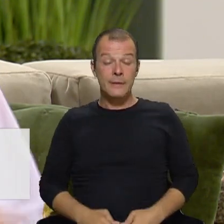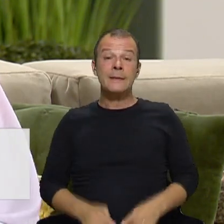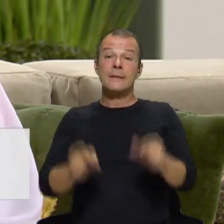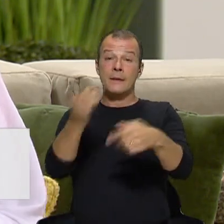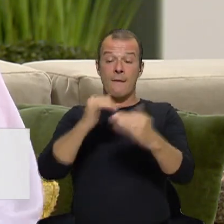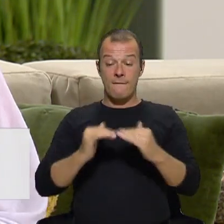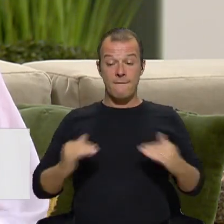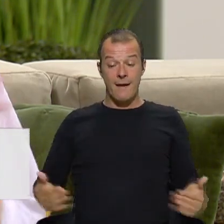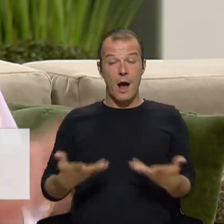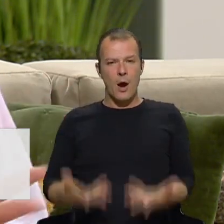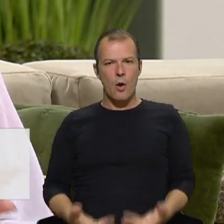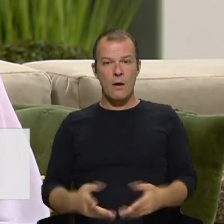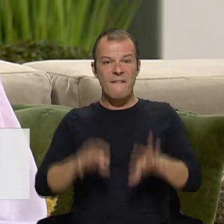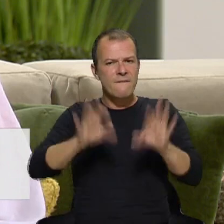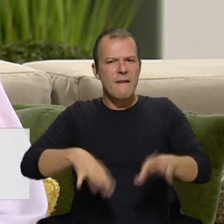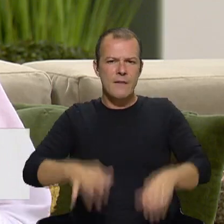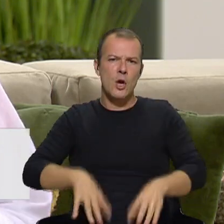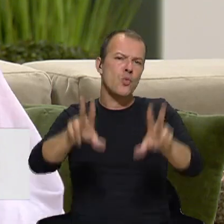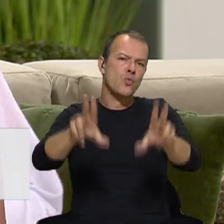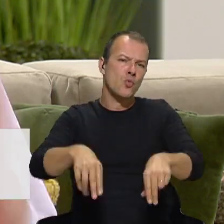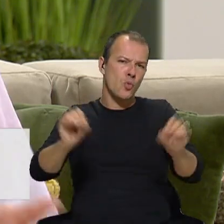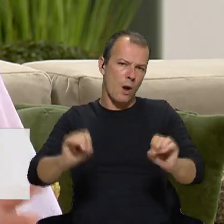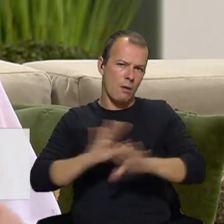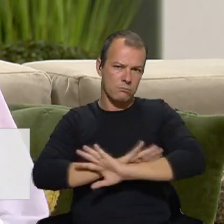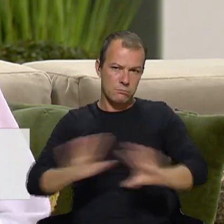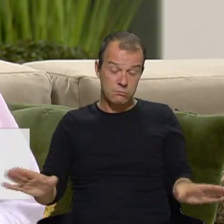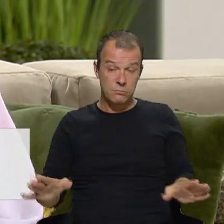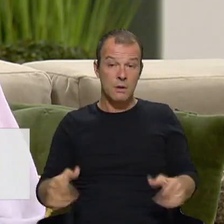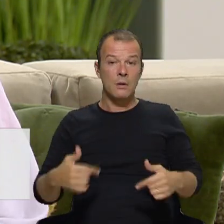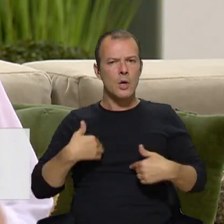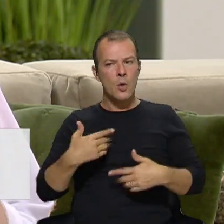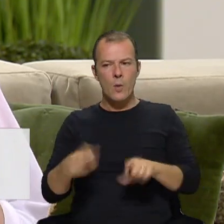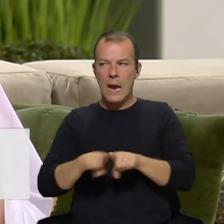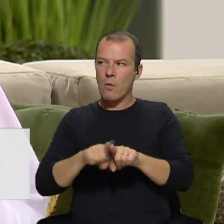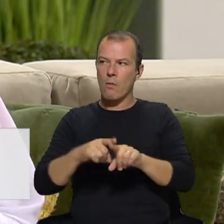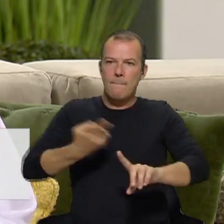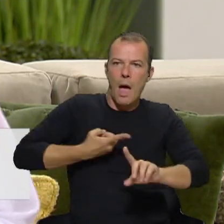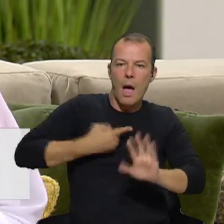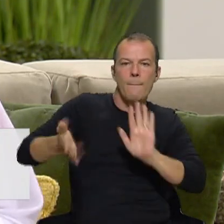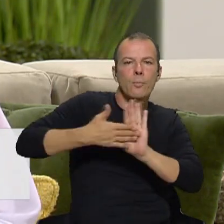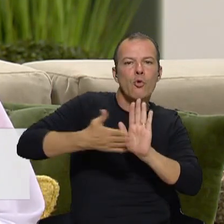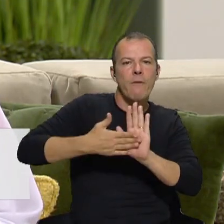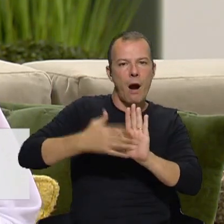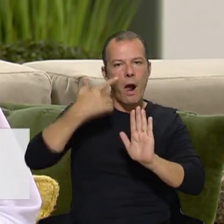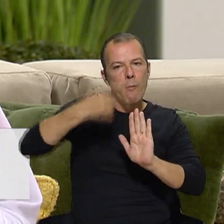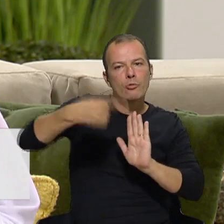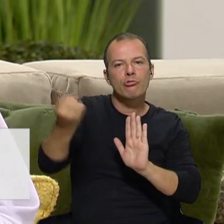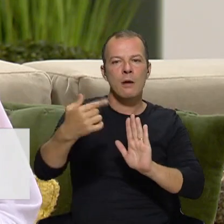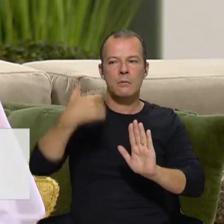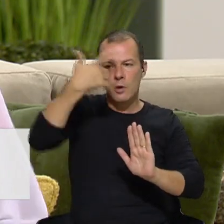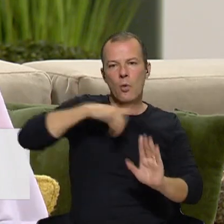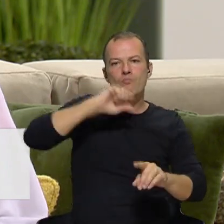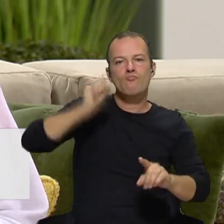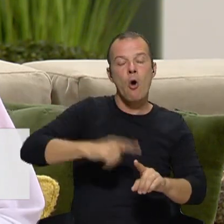Esta fase para mim nunca acaba de provar que sou capaz. Mas mais do que provar aos outros, eu tenho que me